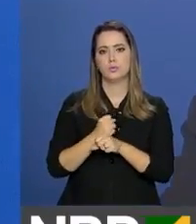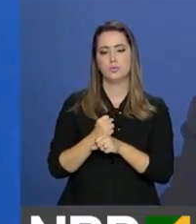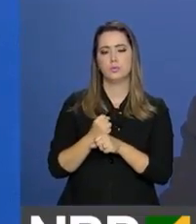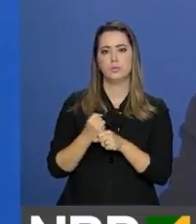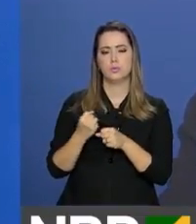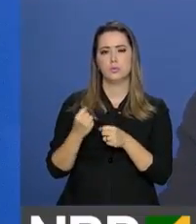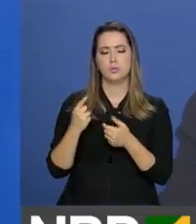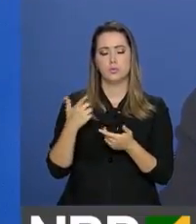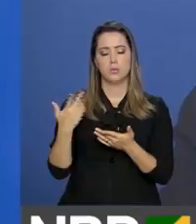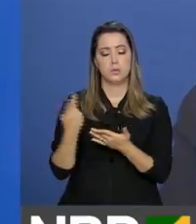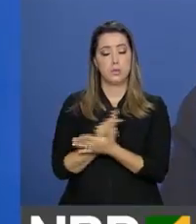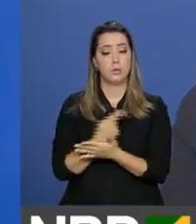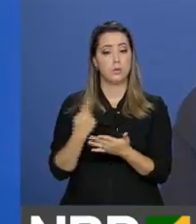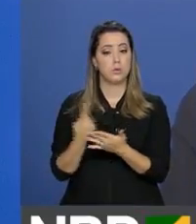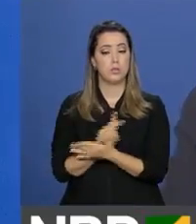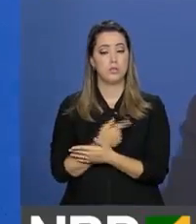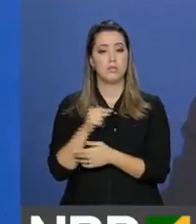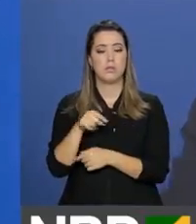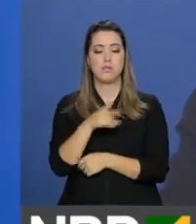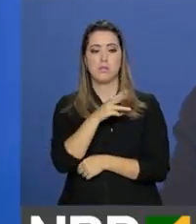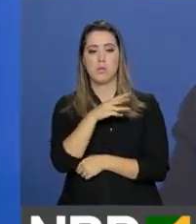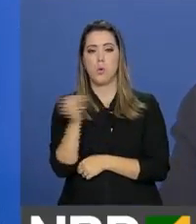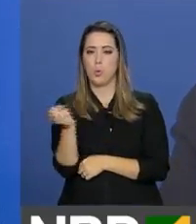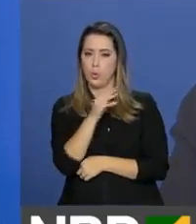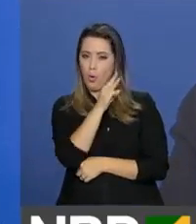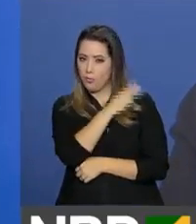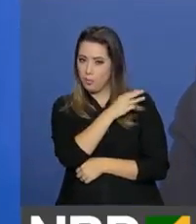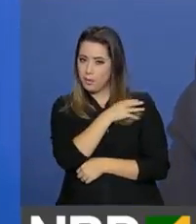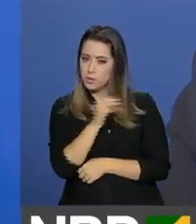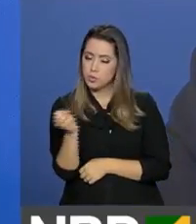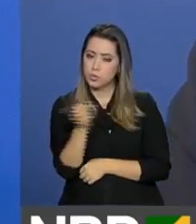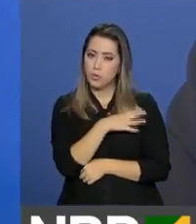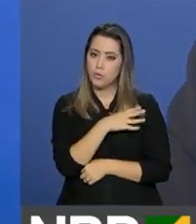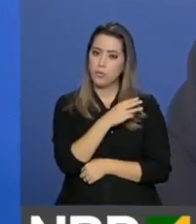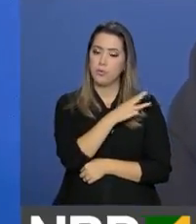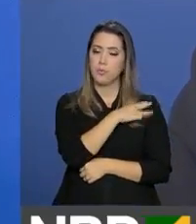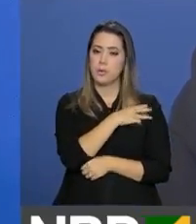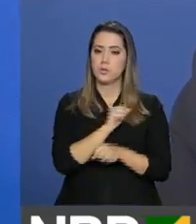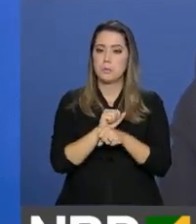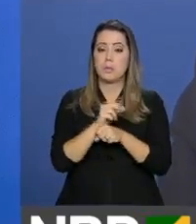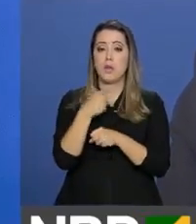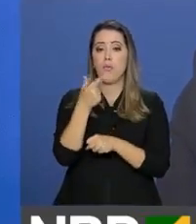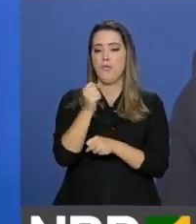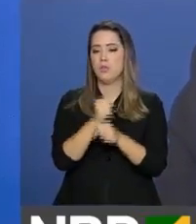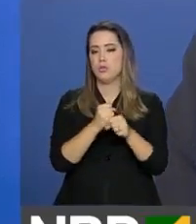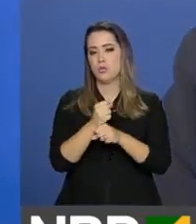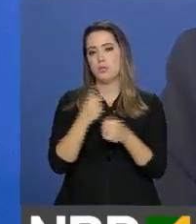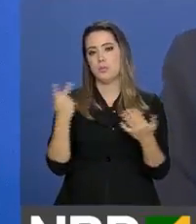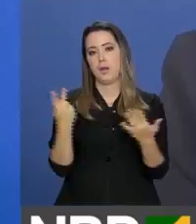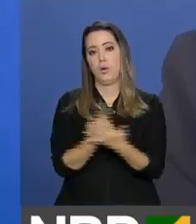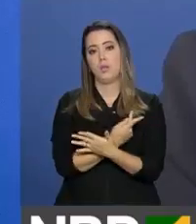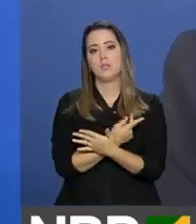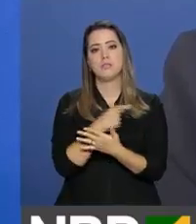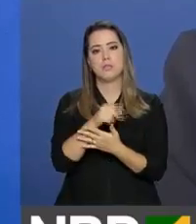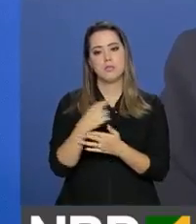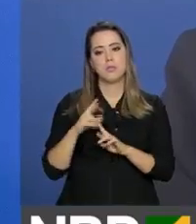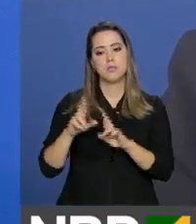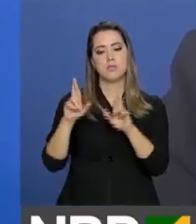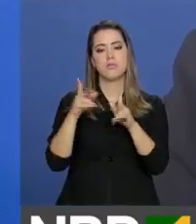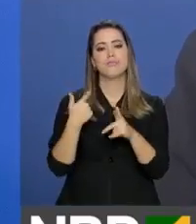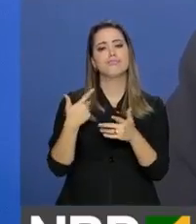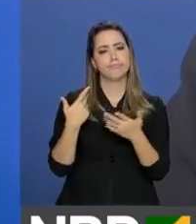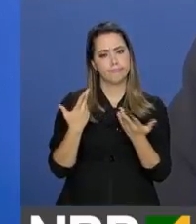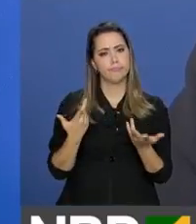desejos de se realizar sem que se a realizasse. O fato é que realizamos a reforma do ensino médio, abandonando um